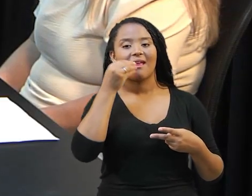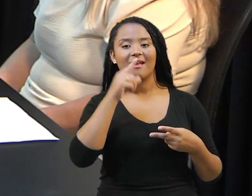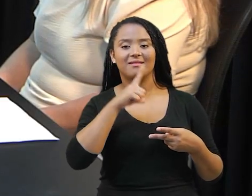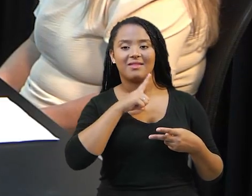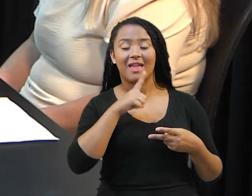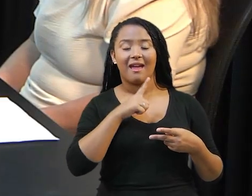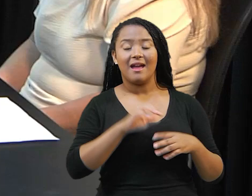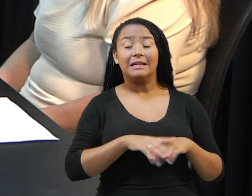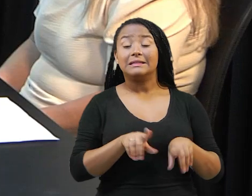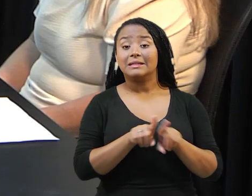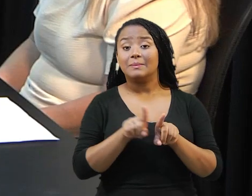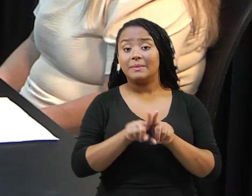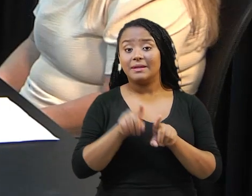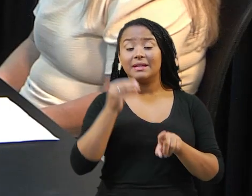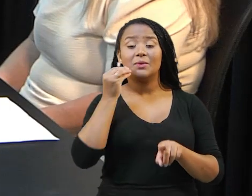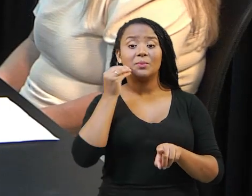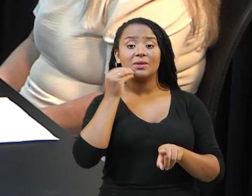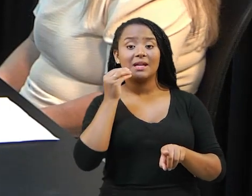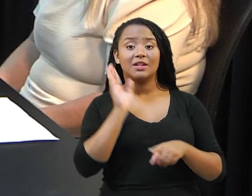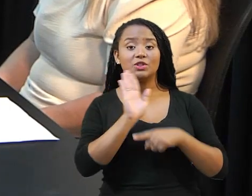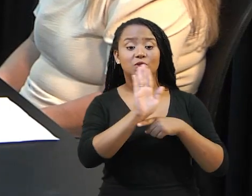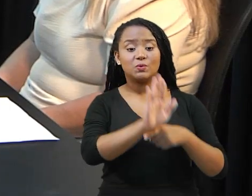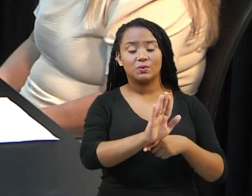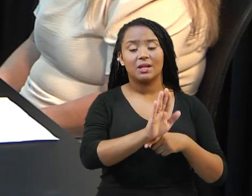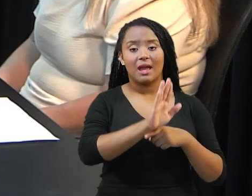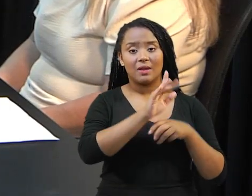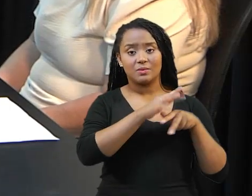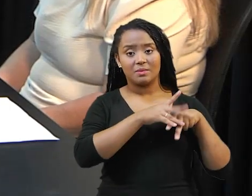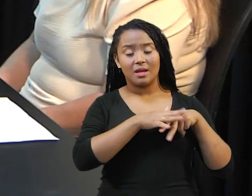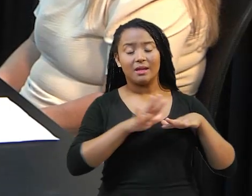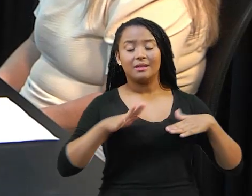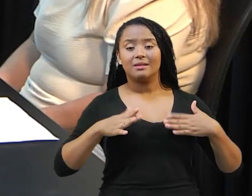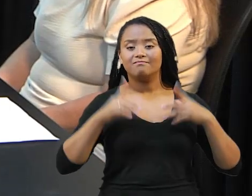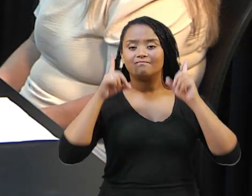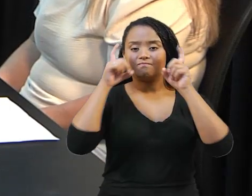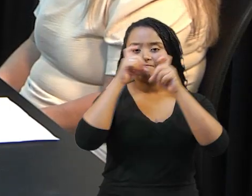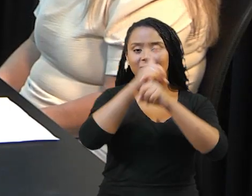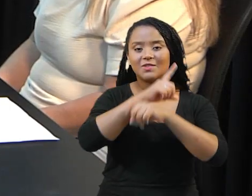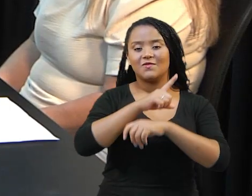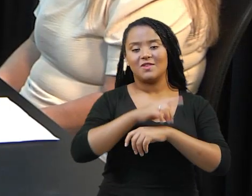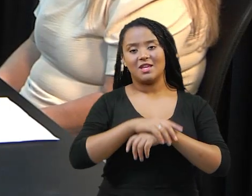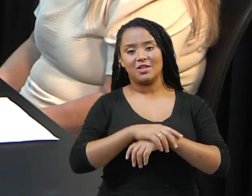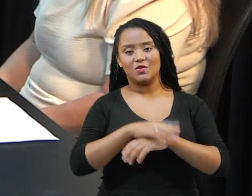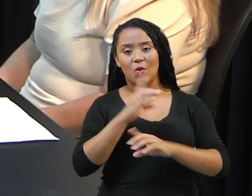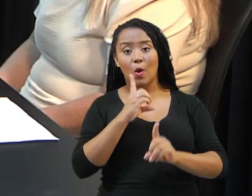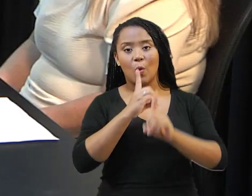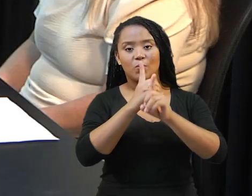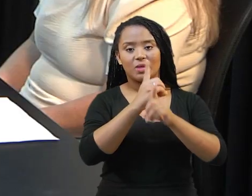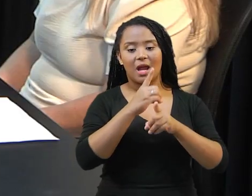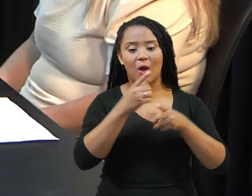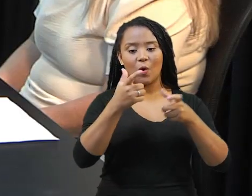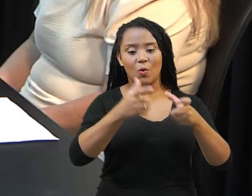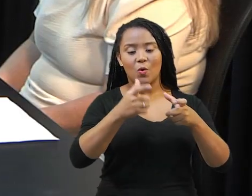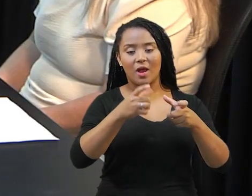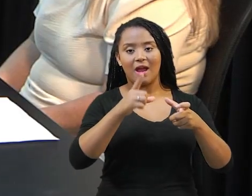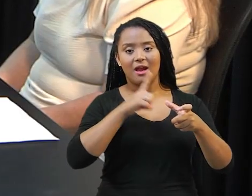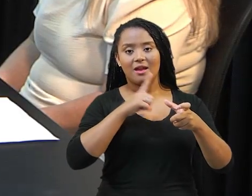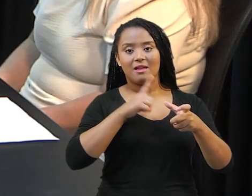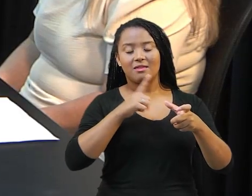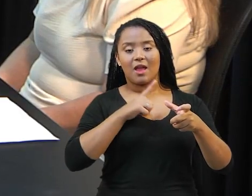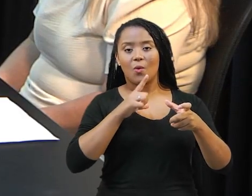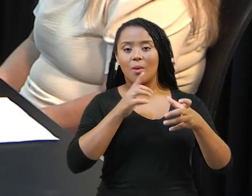bem experientes, né, a oportunidade de ajudar os pacientes, né? Então, é difícil ter